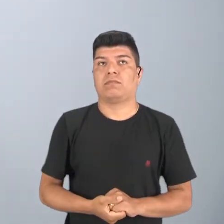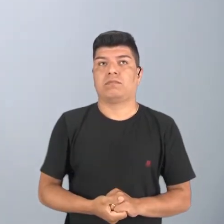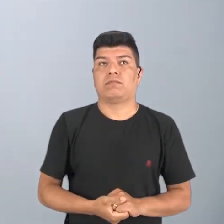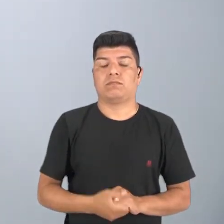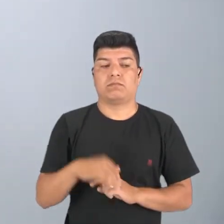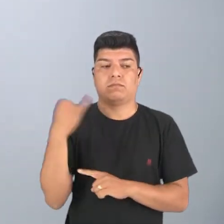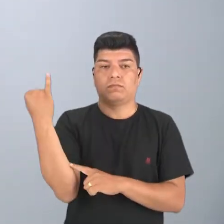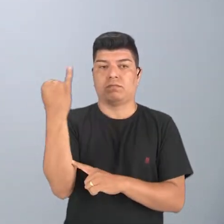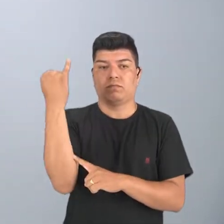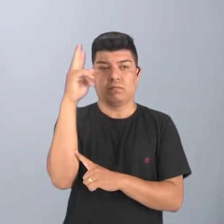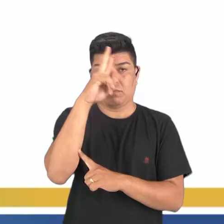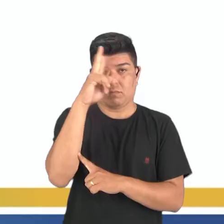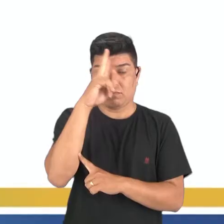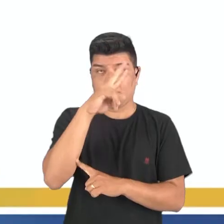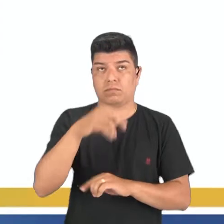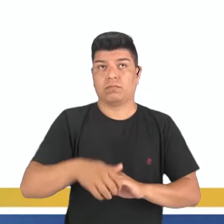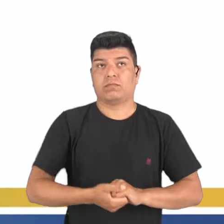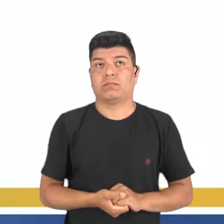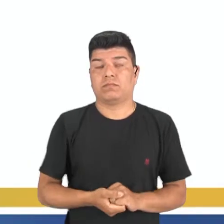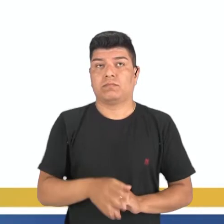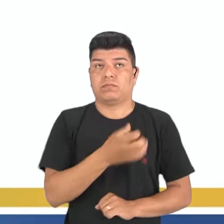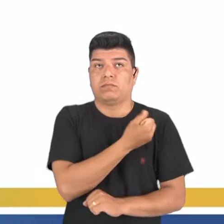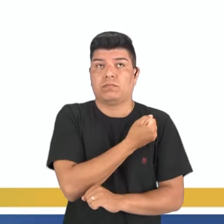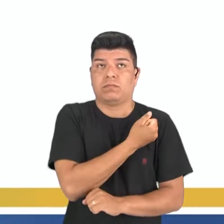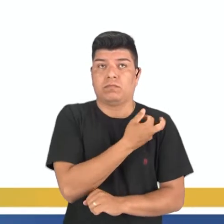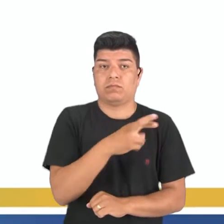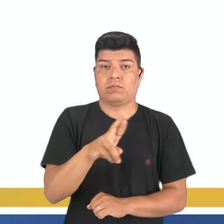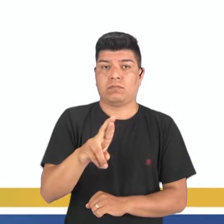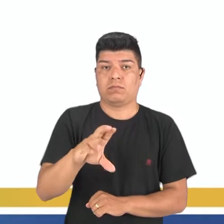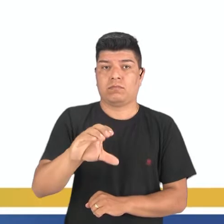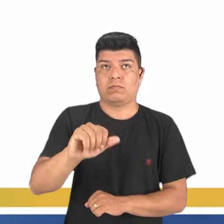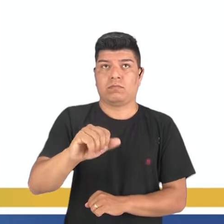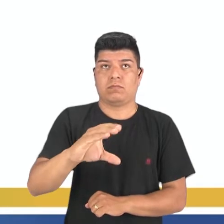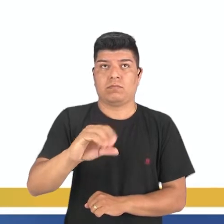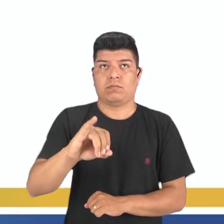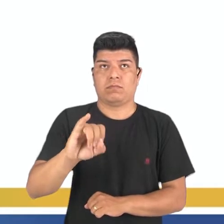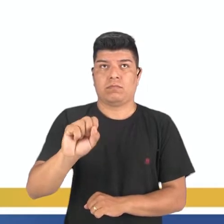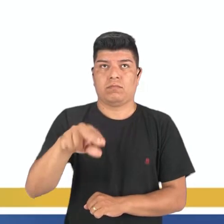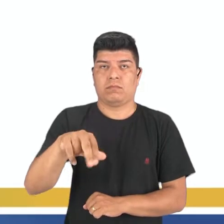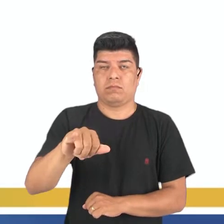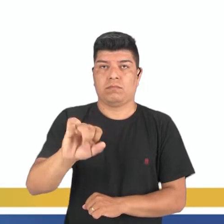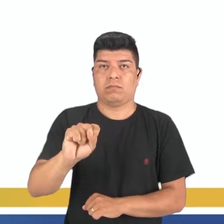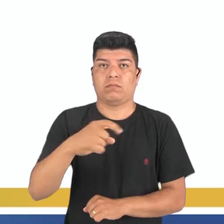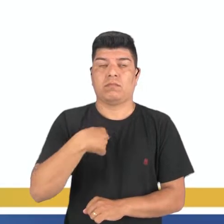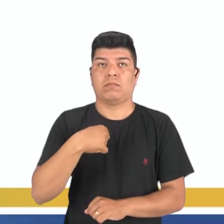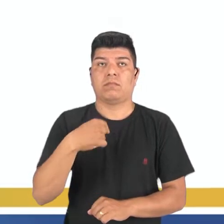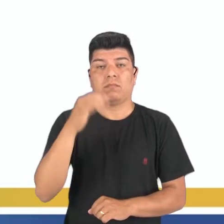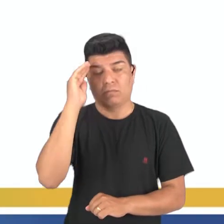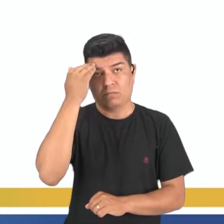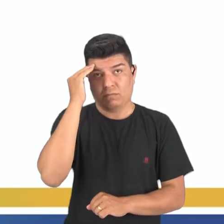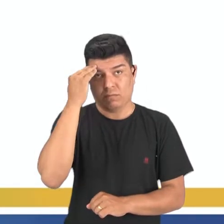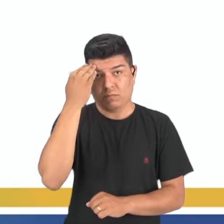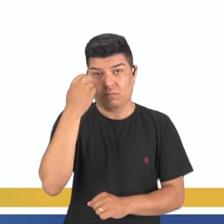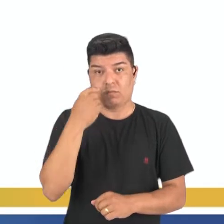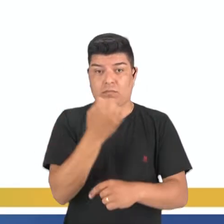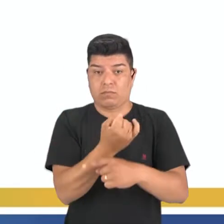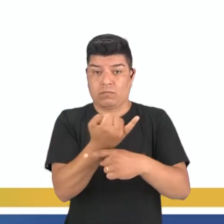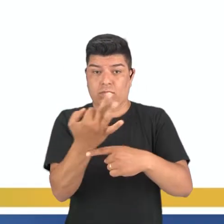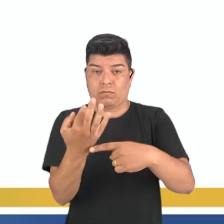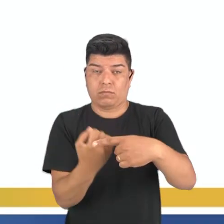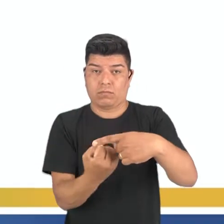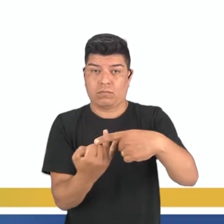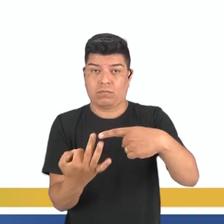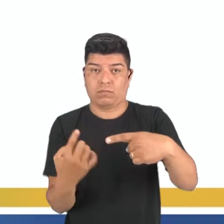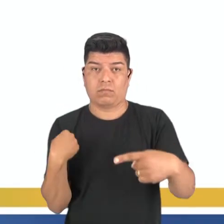É importante te lembrar que os números racionais, originalmente, a gente entende ele como fração.